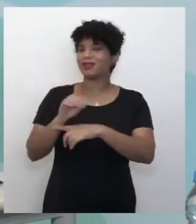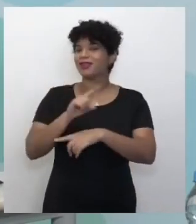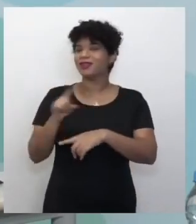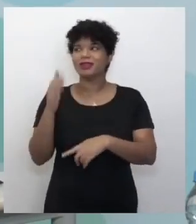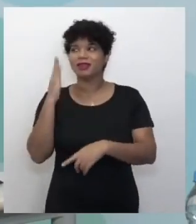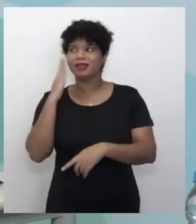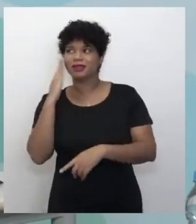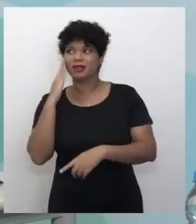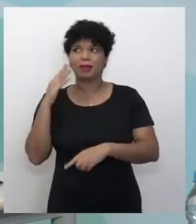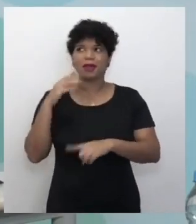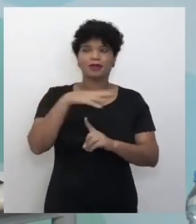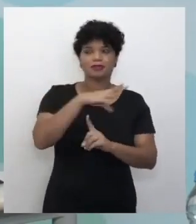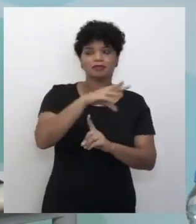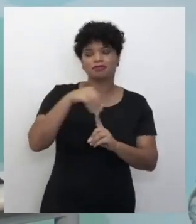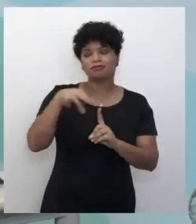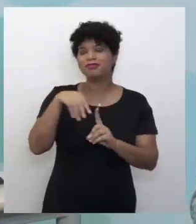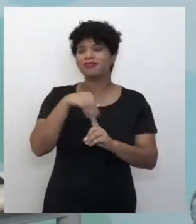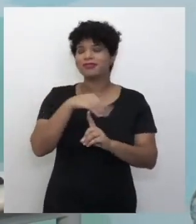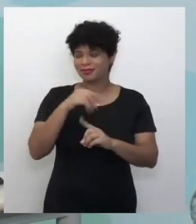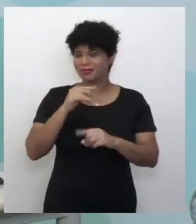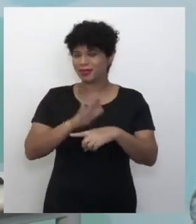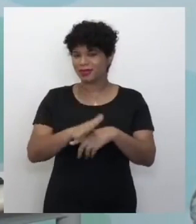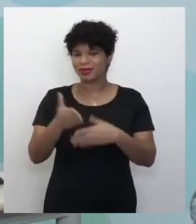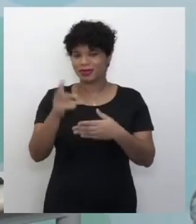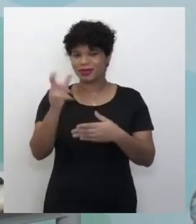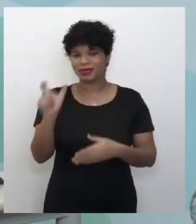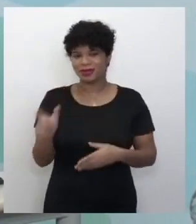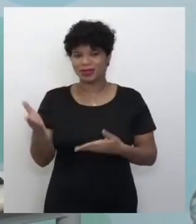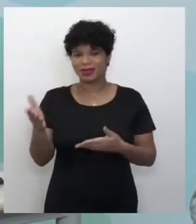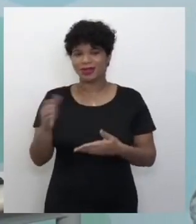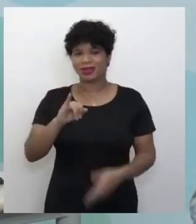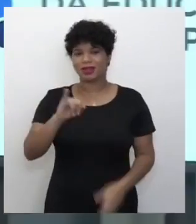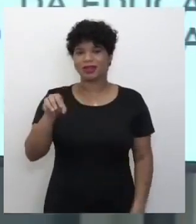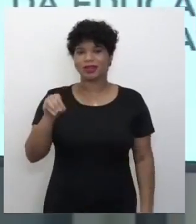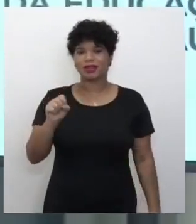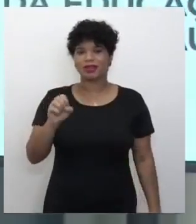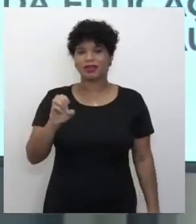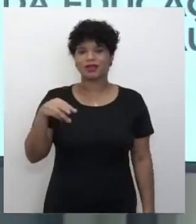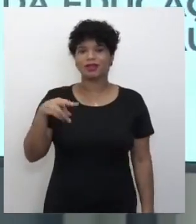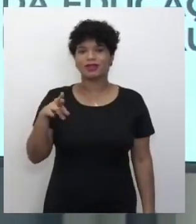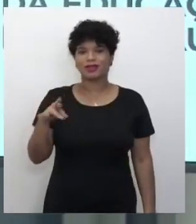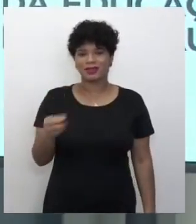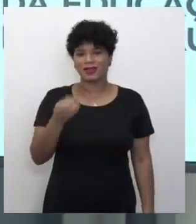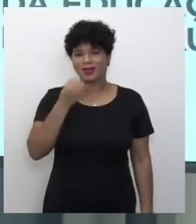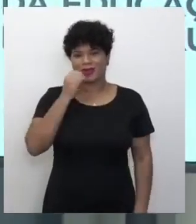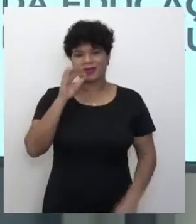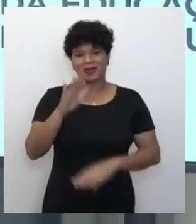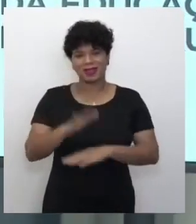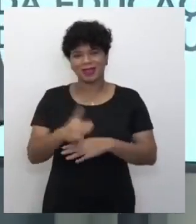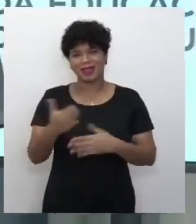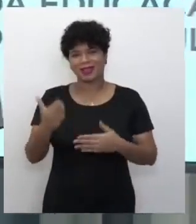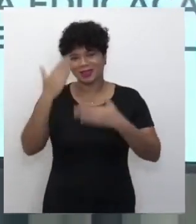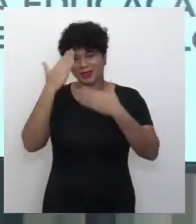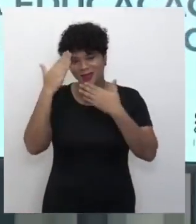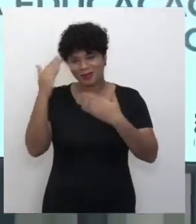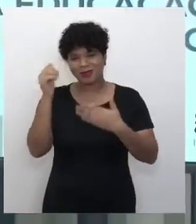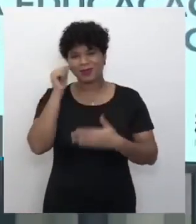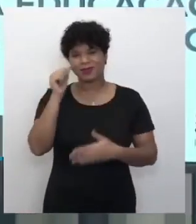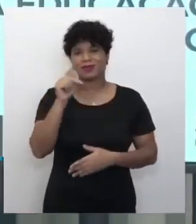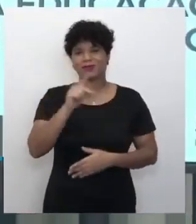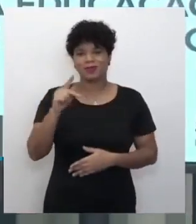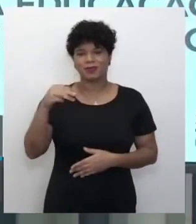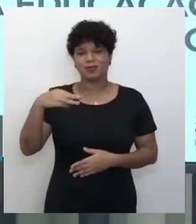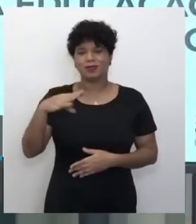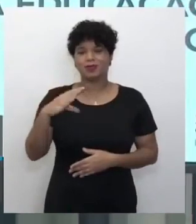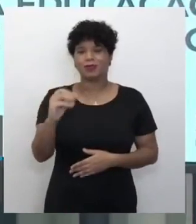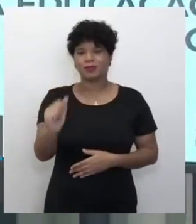as nossas mediações, tá bom? Professor Josemar, boa tarde. Boa tarde. Obrigado, professora Márcia,